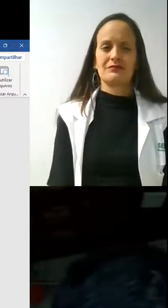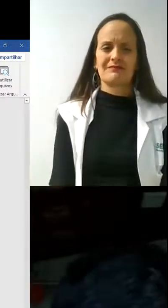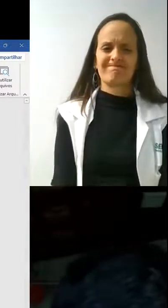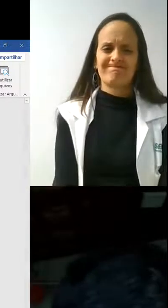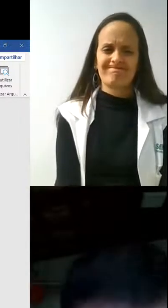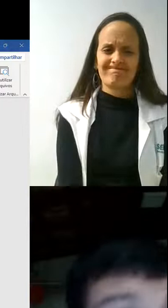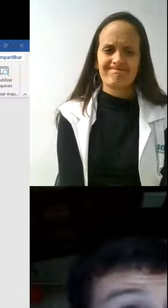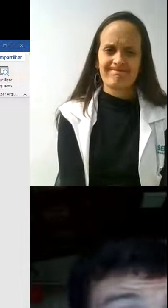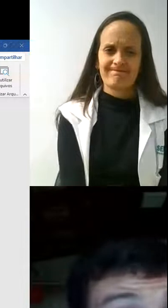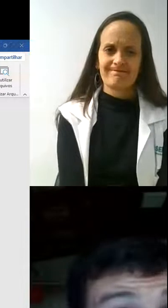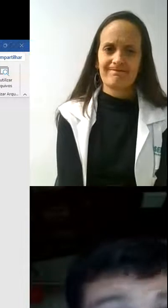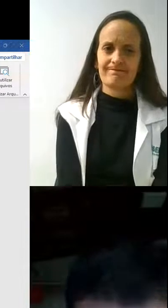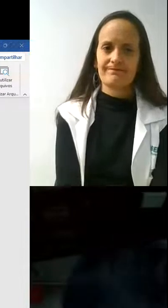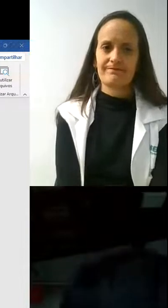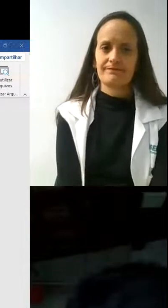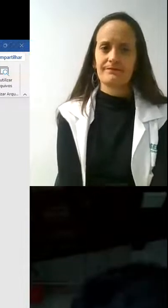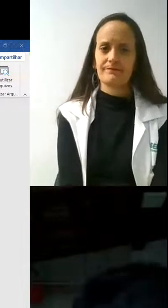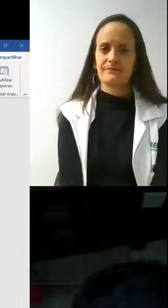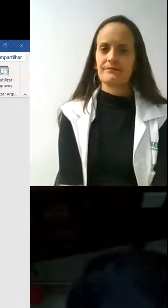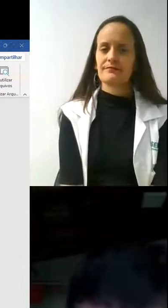Alguém quer perguntar aí, pessoal?